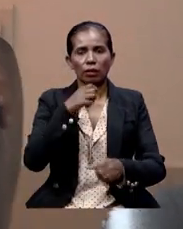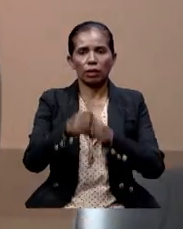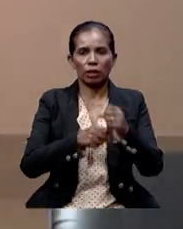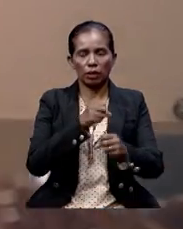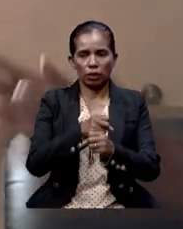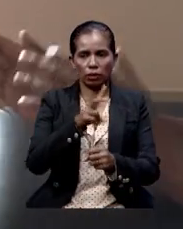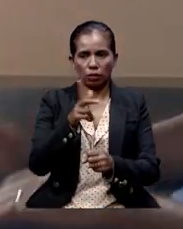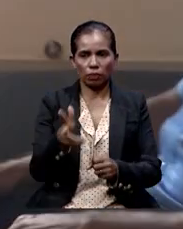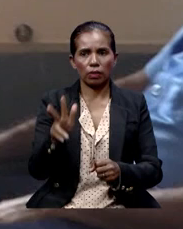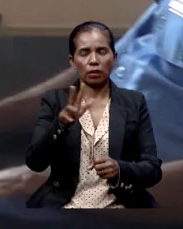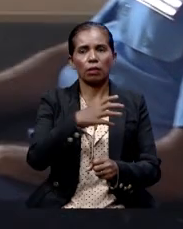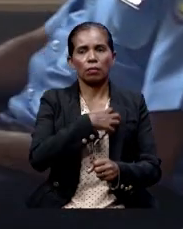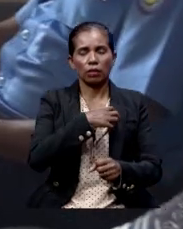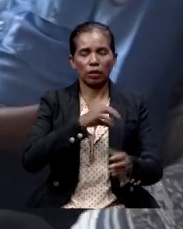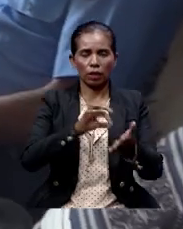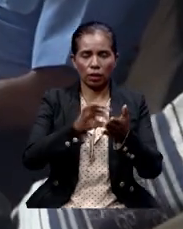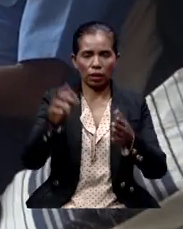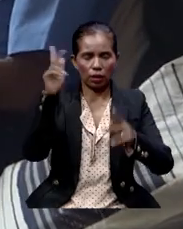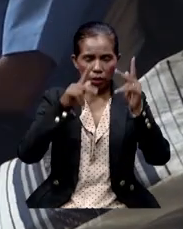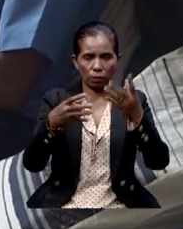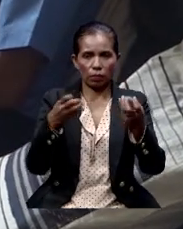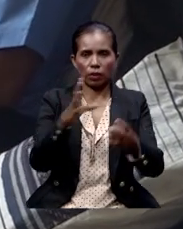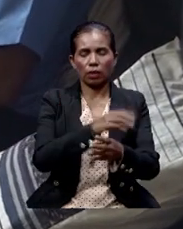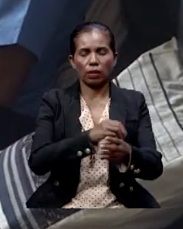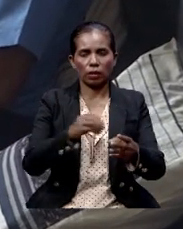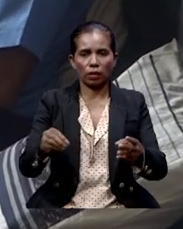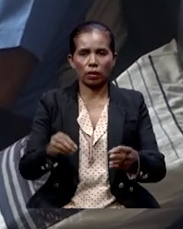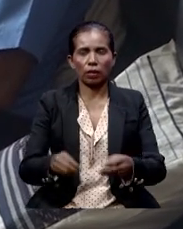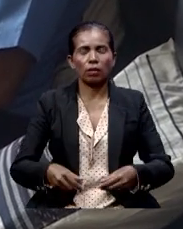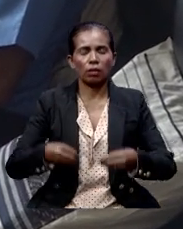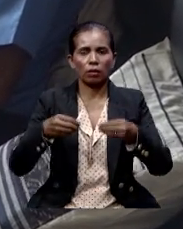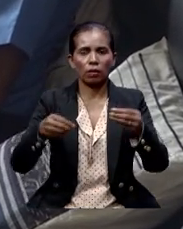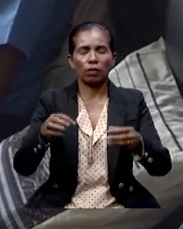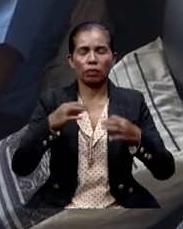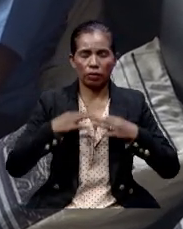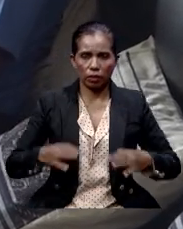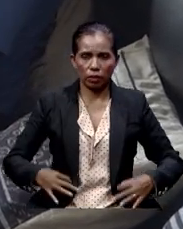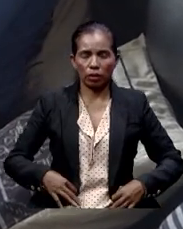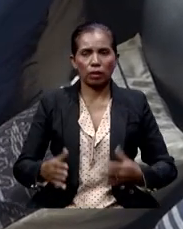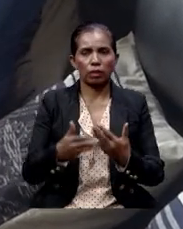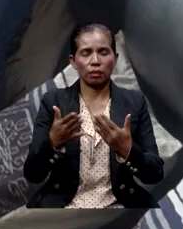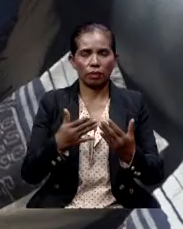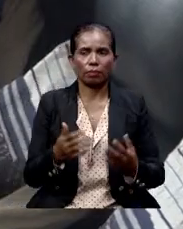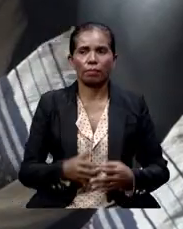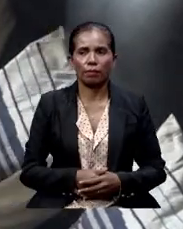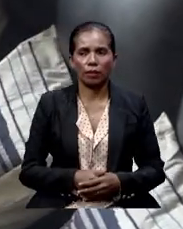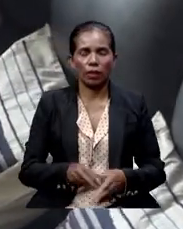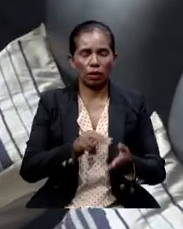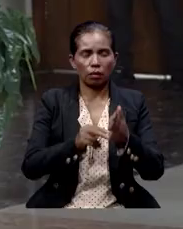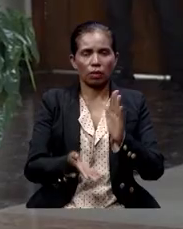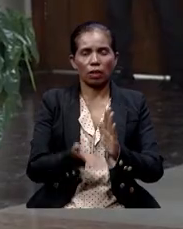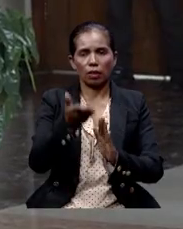rua Sentolo, penetele resiste caso para clima ofensas integridade física simples. E deve número de ácido,